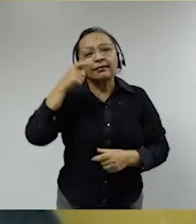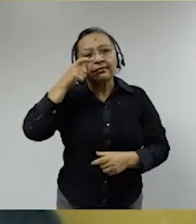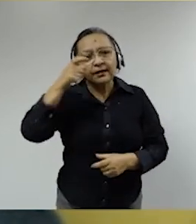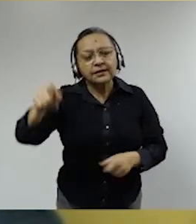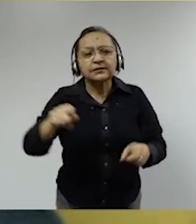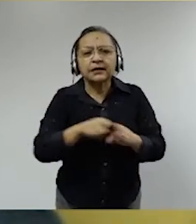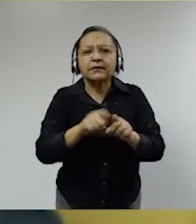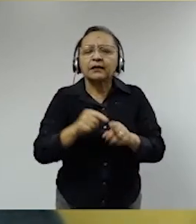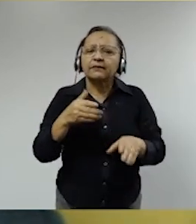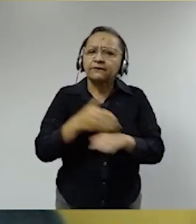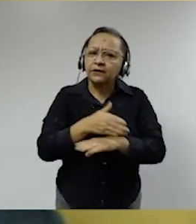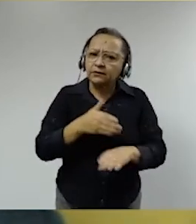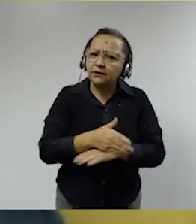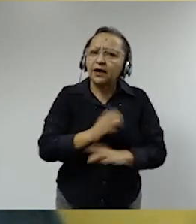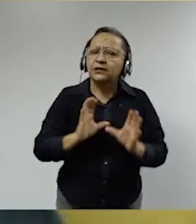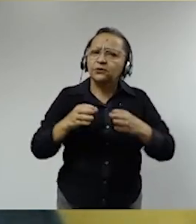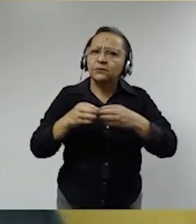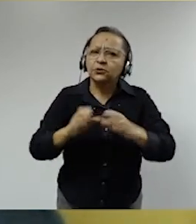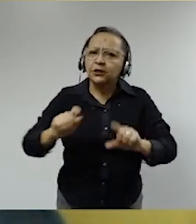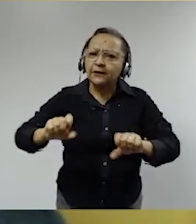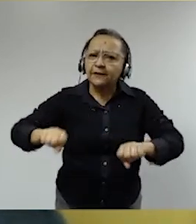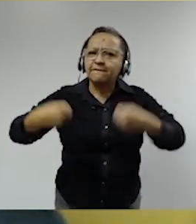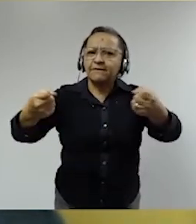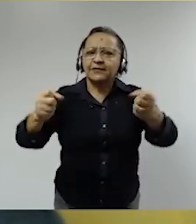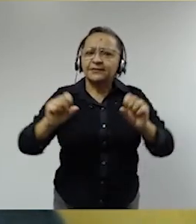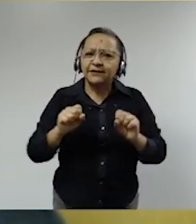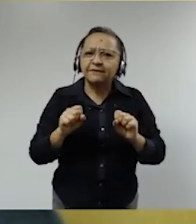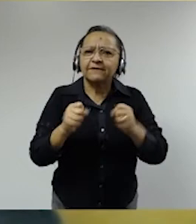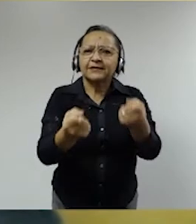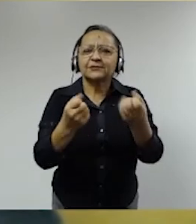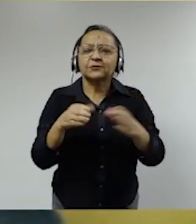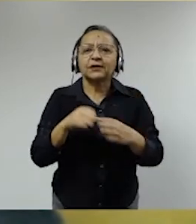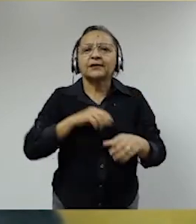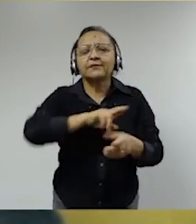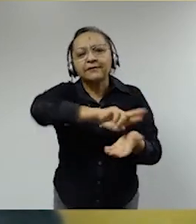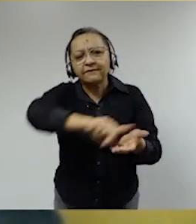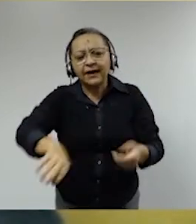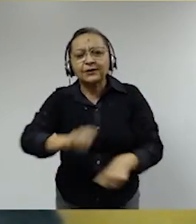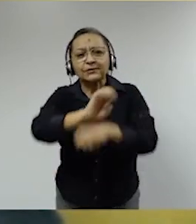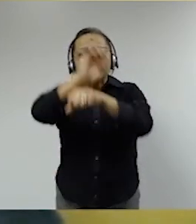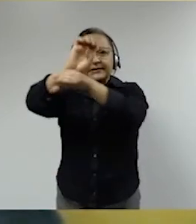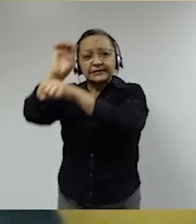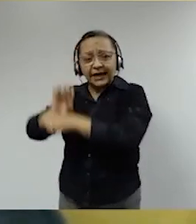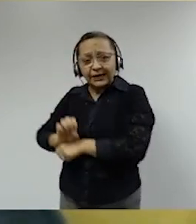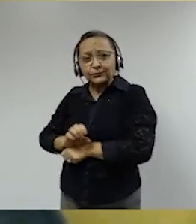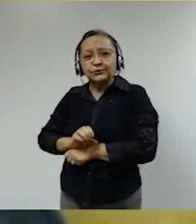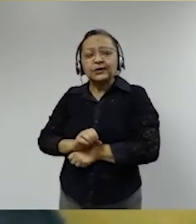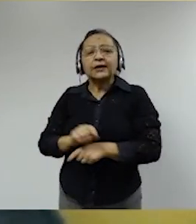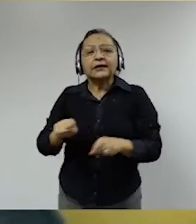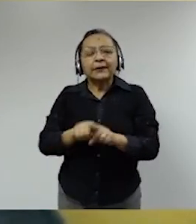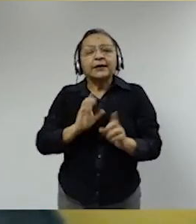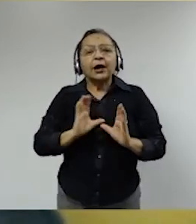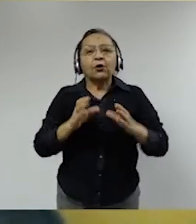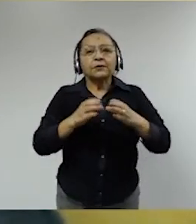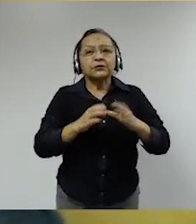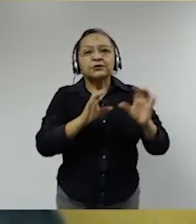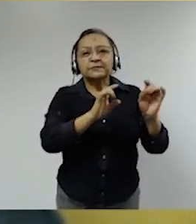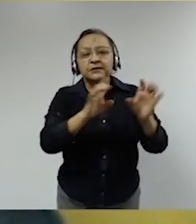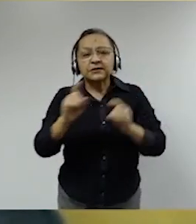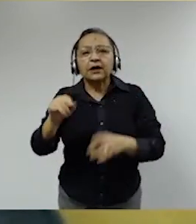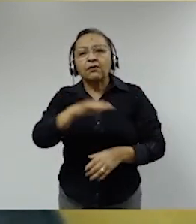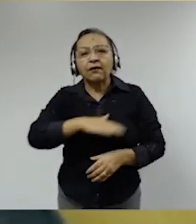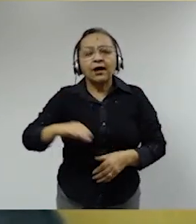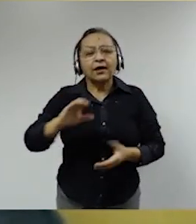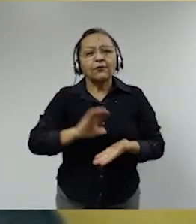as comissões de defesa da concorrência que temos nos diversos estados, em diversas seccionais. Temos também a comissão especial no âmbito do Conselho